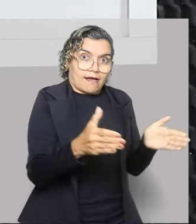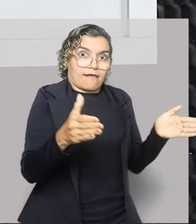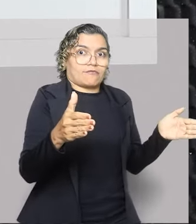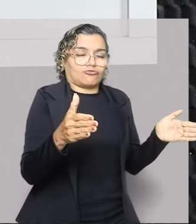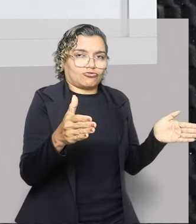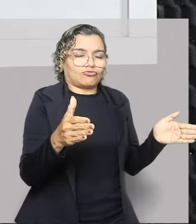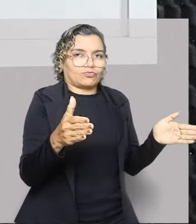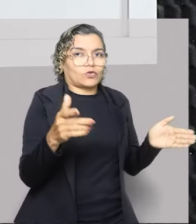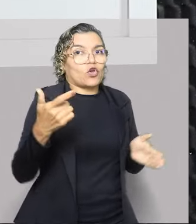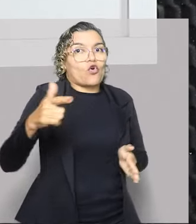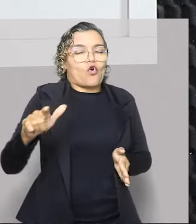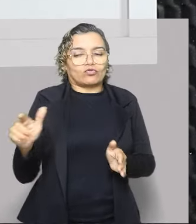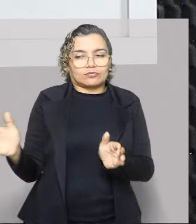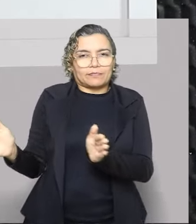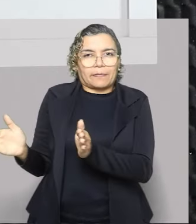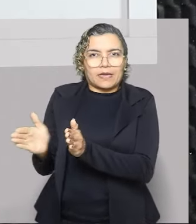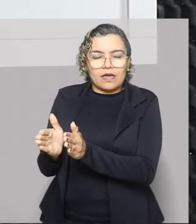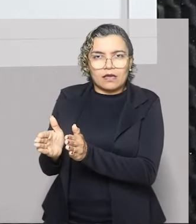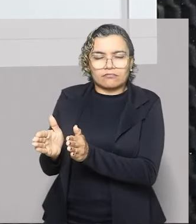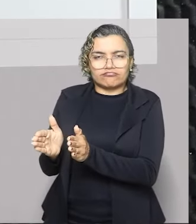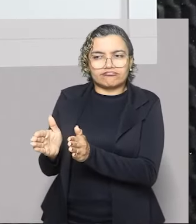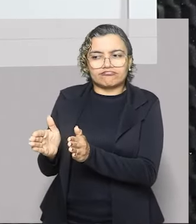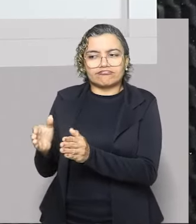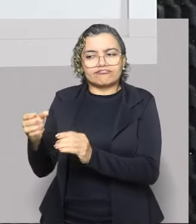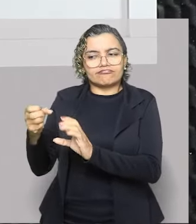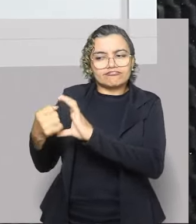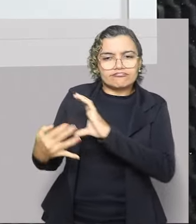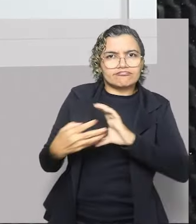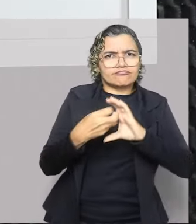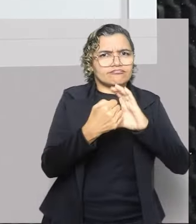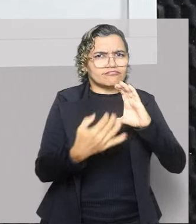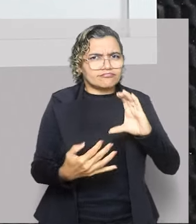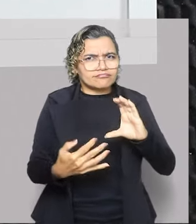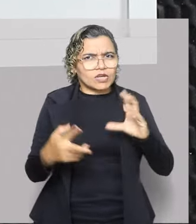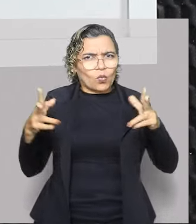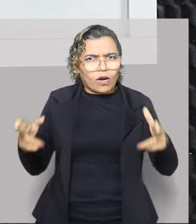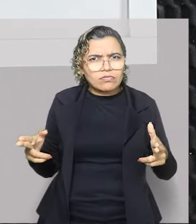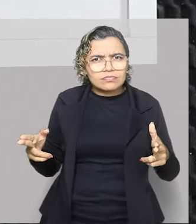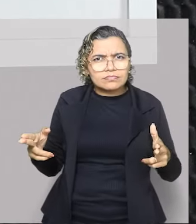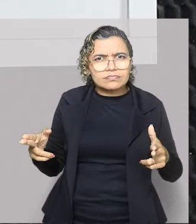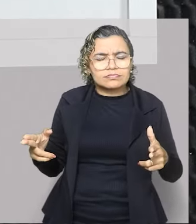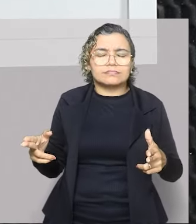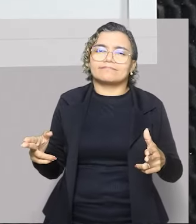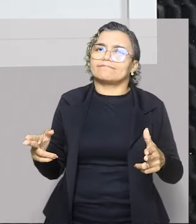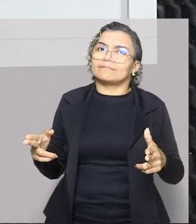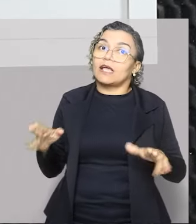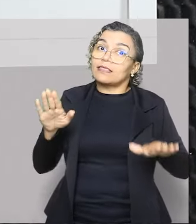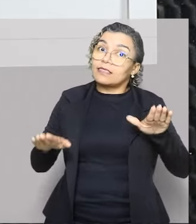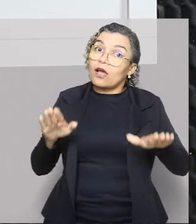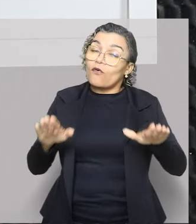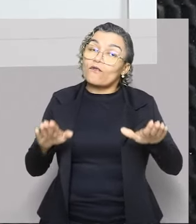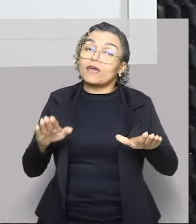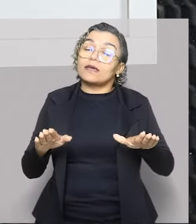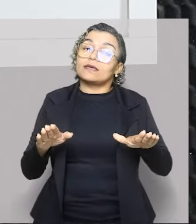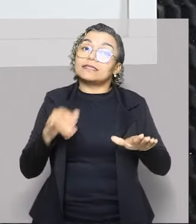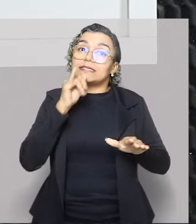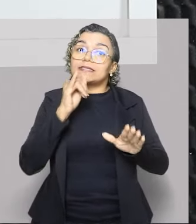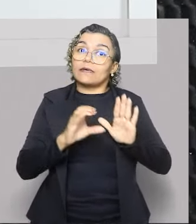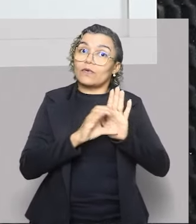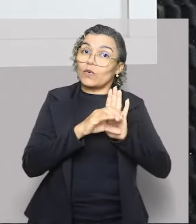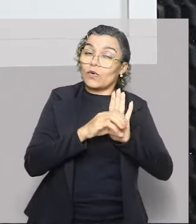porte muito pequeno você e classificaria como sendo indivíduos da mesma espécie talvez pelo conceito né